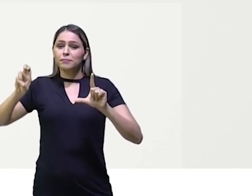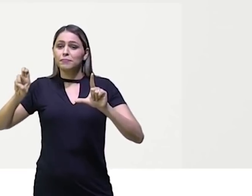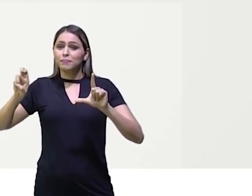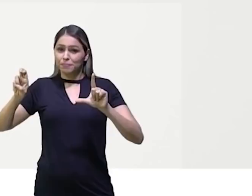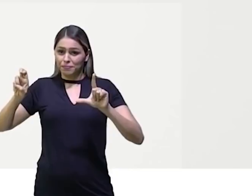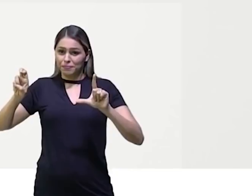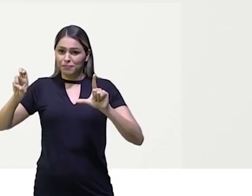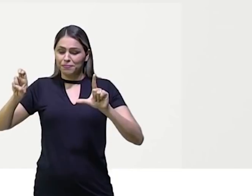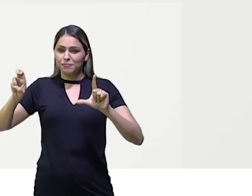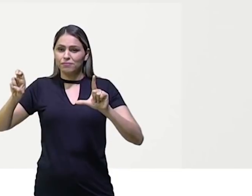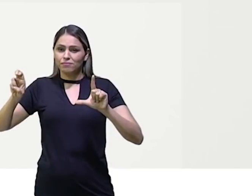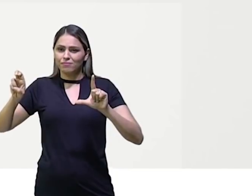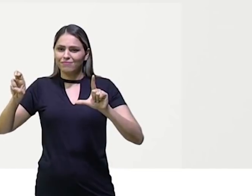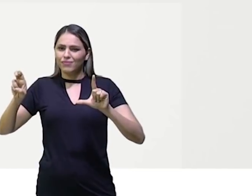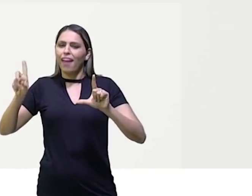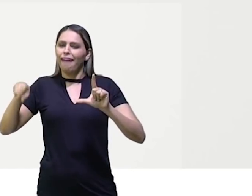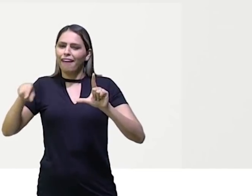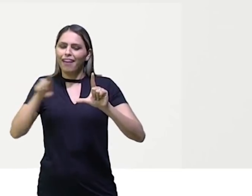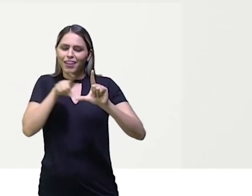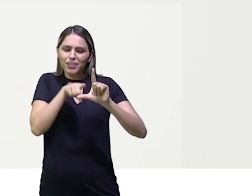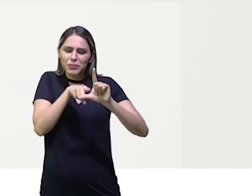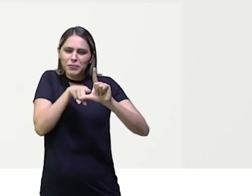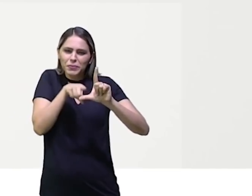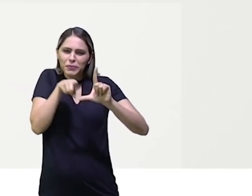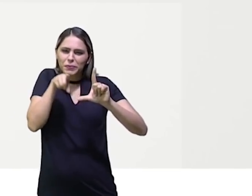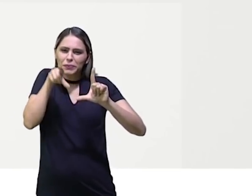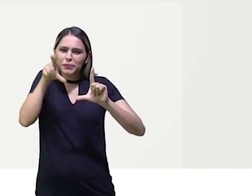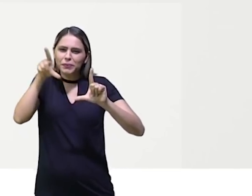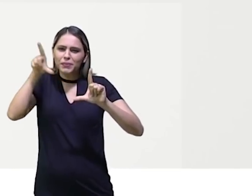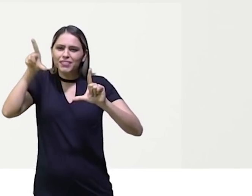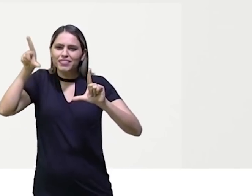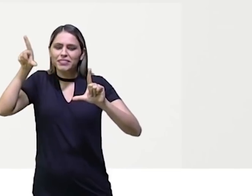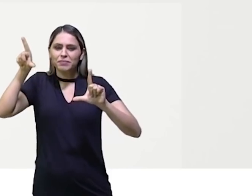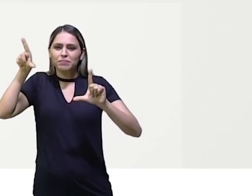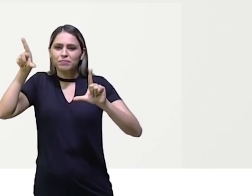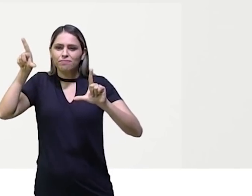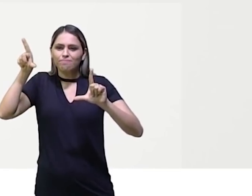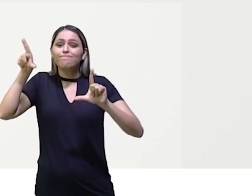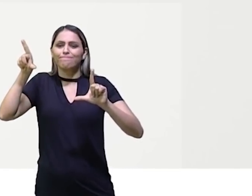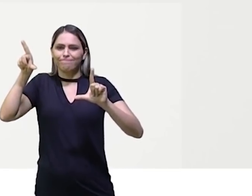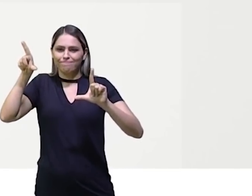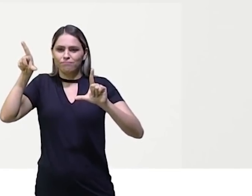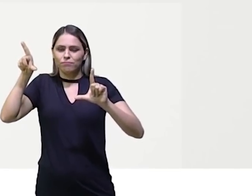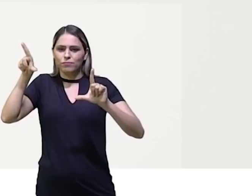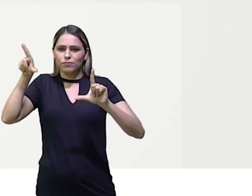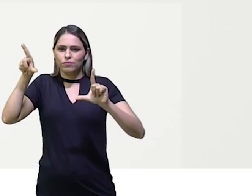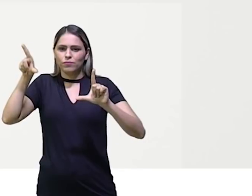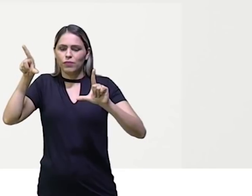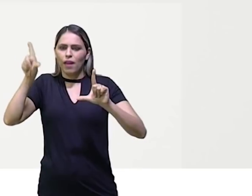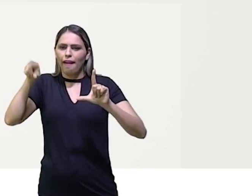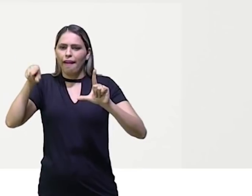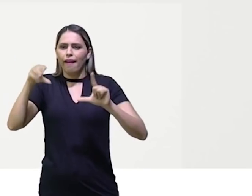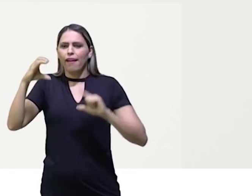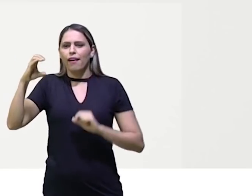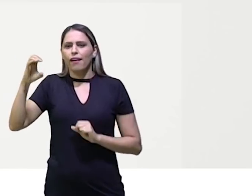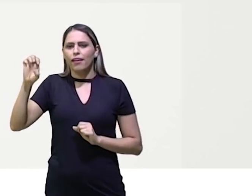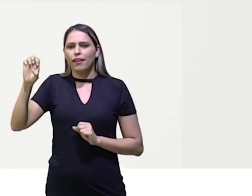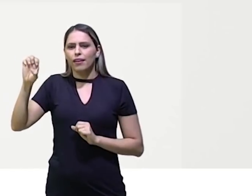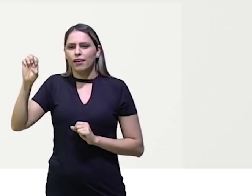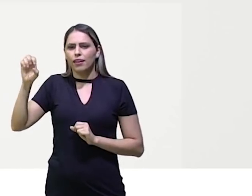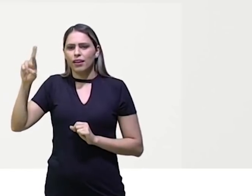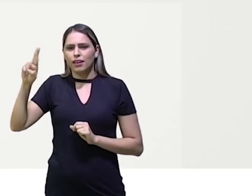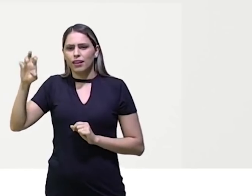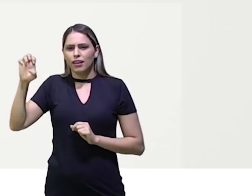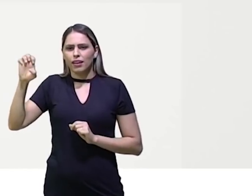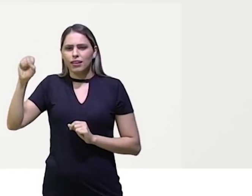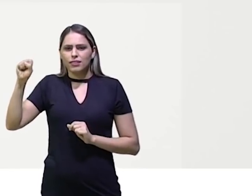Aí, os números em ordem crescente. Esses foram os números que foram encontrados aqui